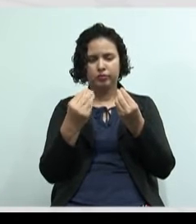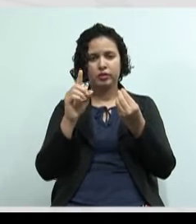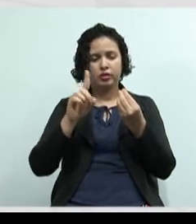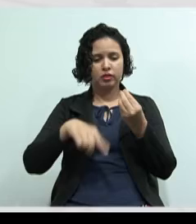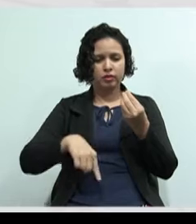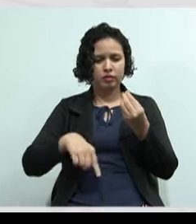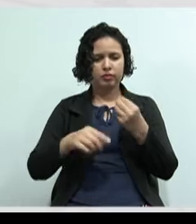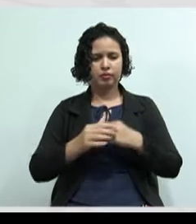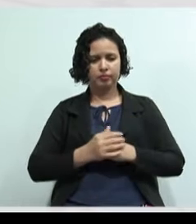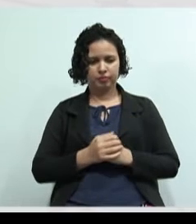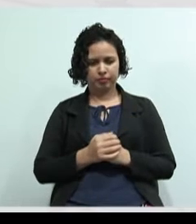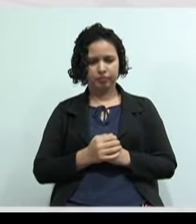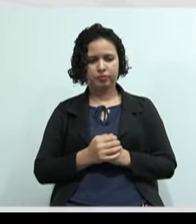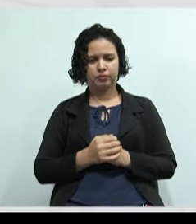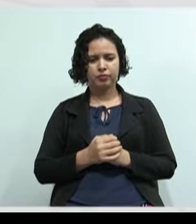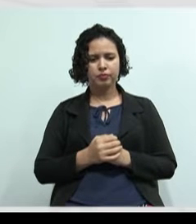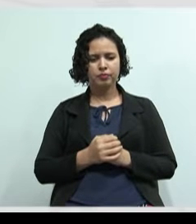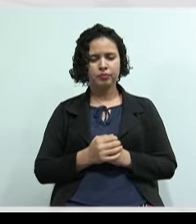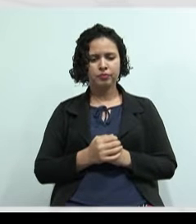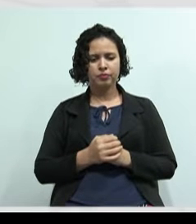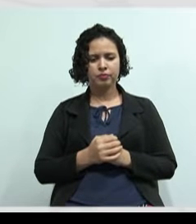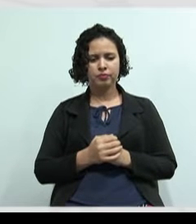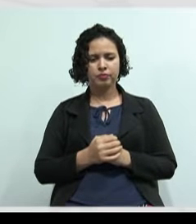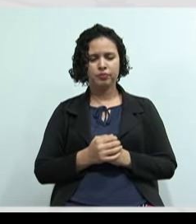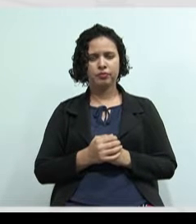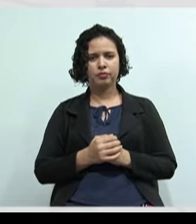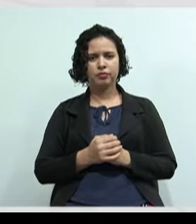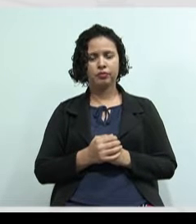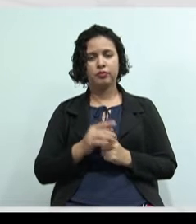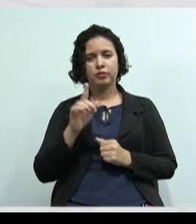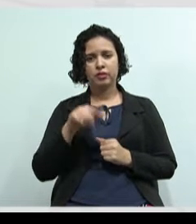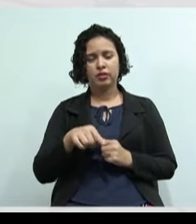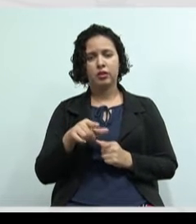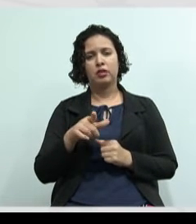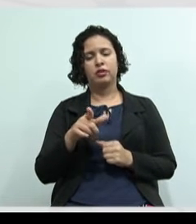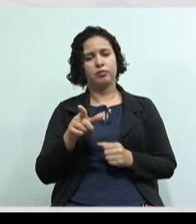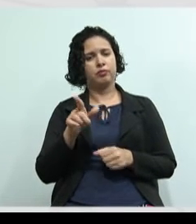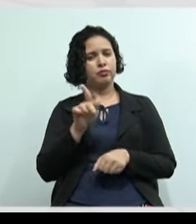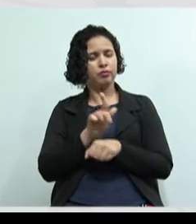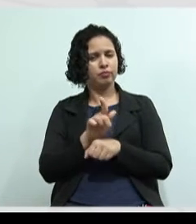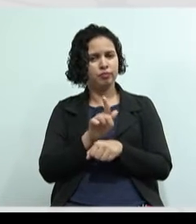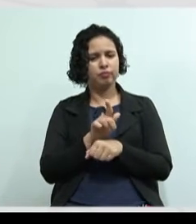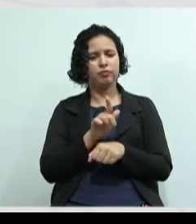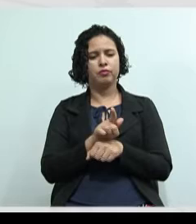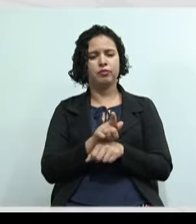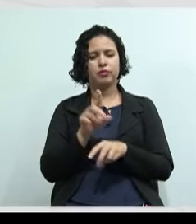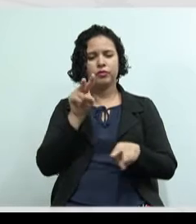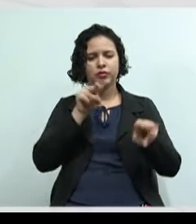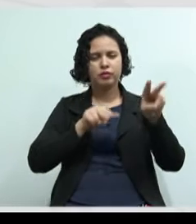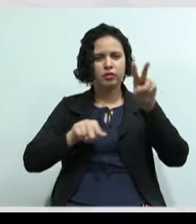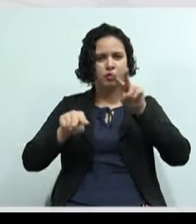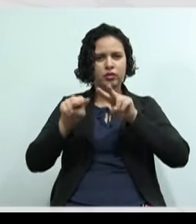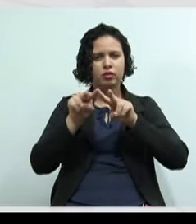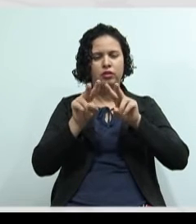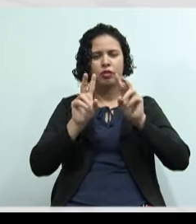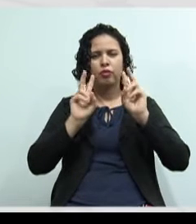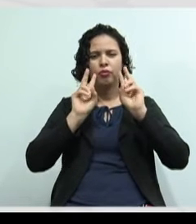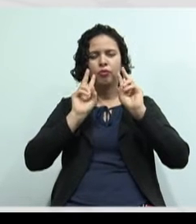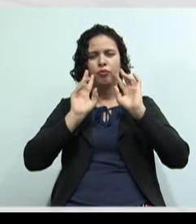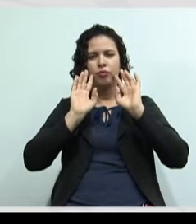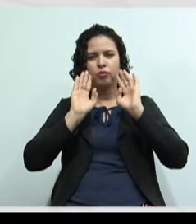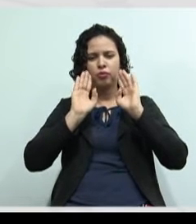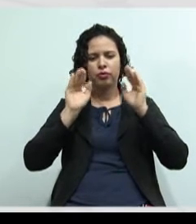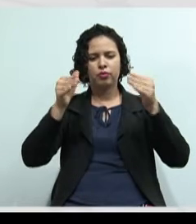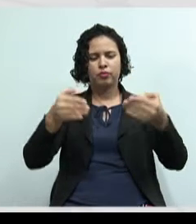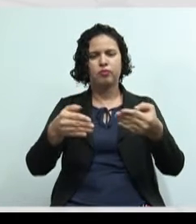Nada mais é do que o seguinte, ele está no nível organizacional de gerentes. tá? Ele tem uma visão mais voltada para os departamentos,